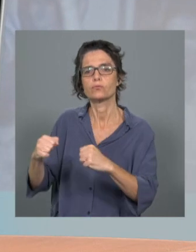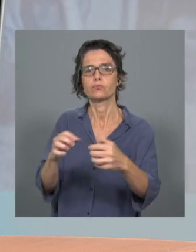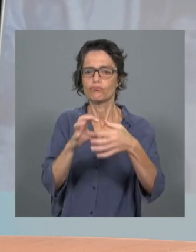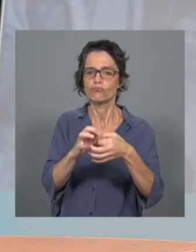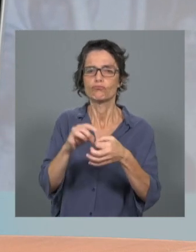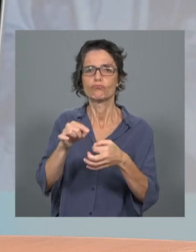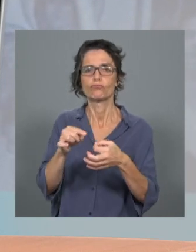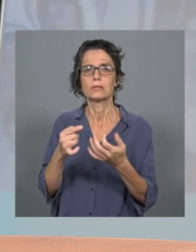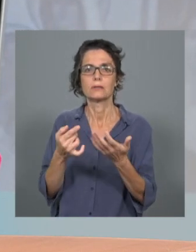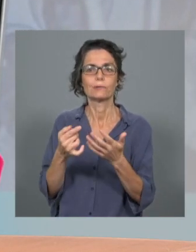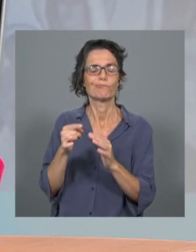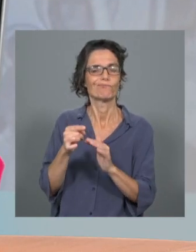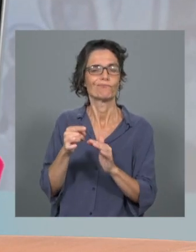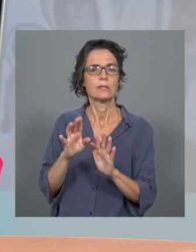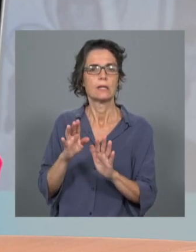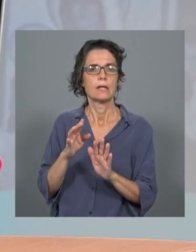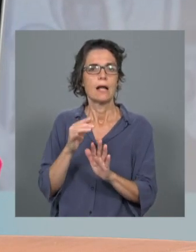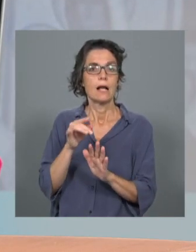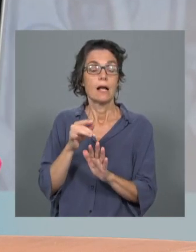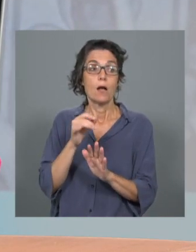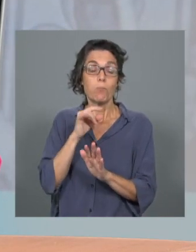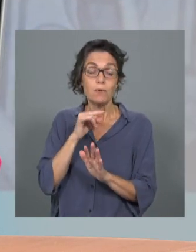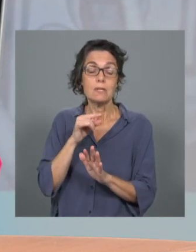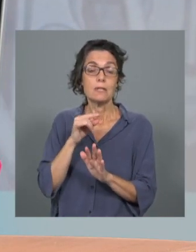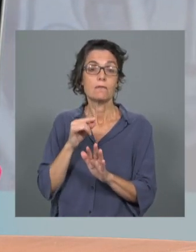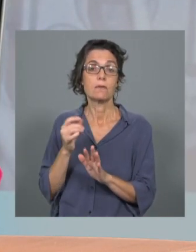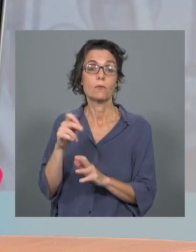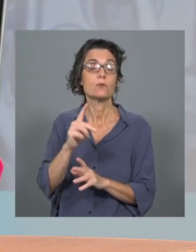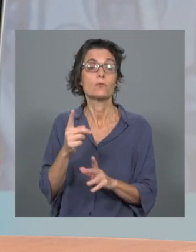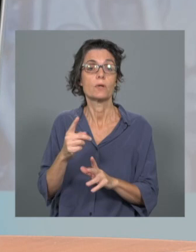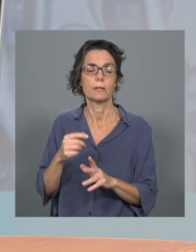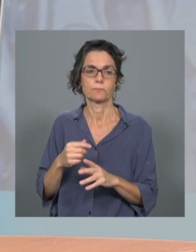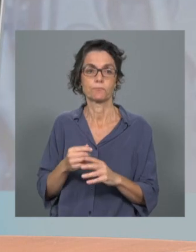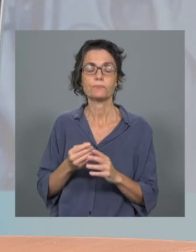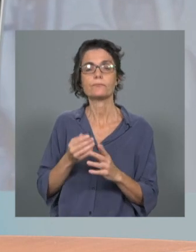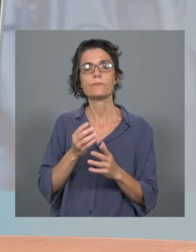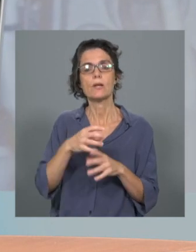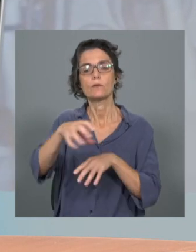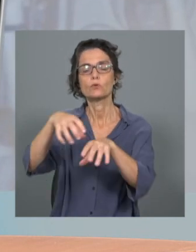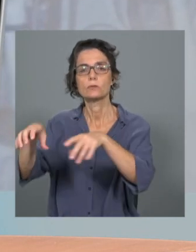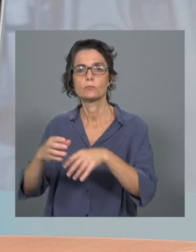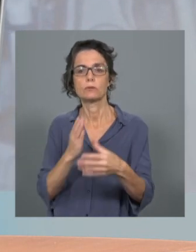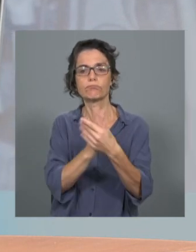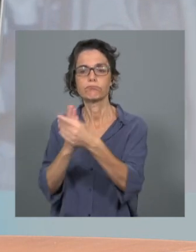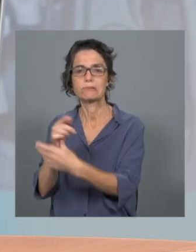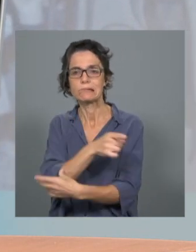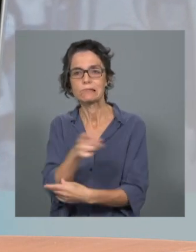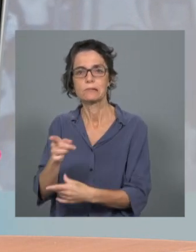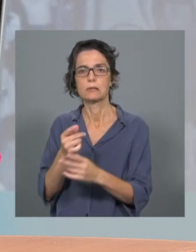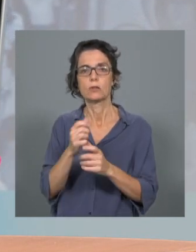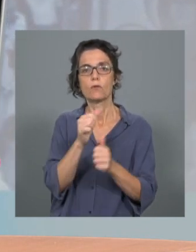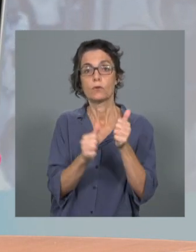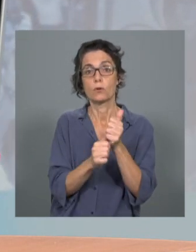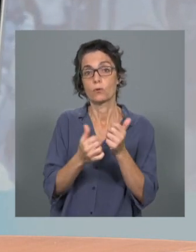que não só distribuir vereadores, pelouros a vereadores da sua oposição,